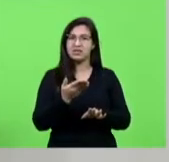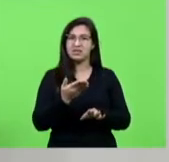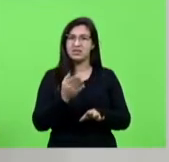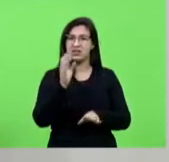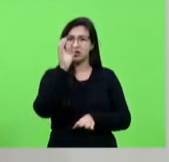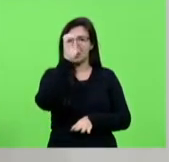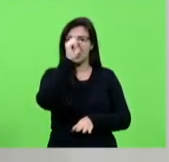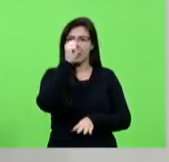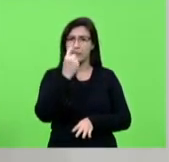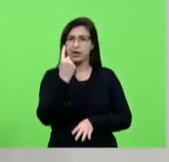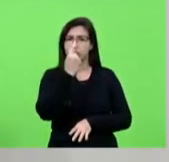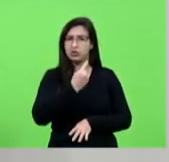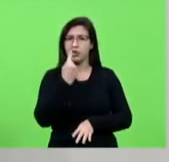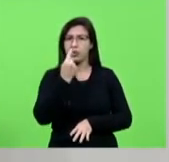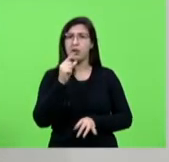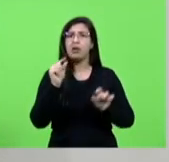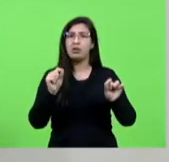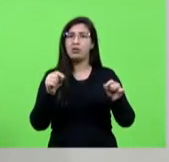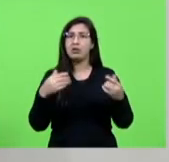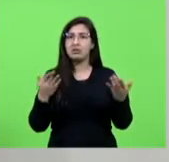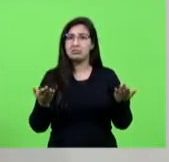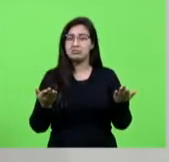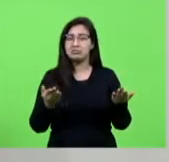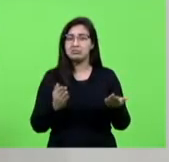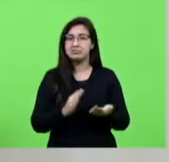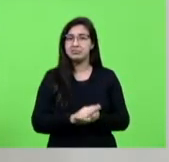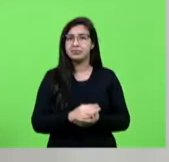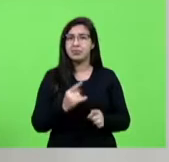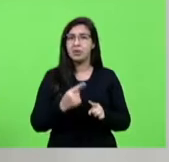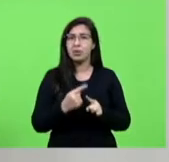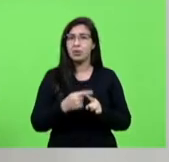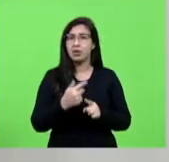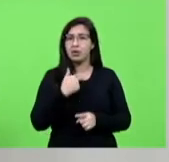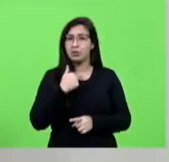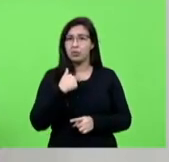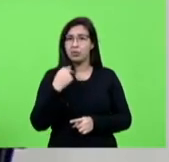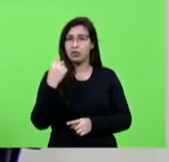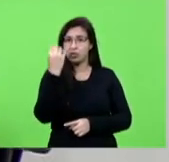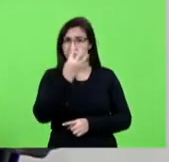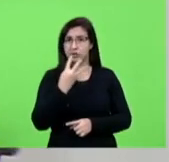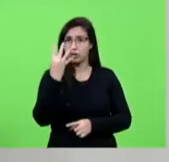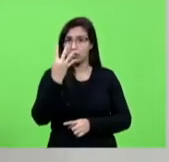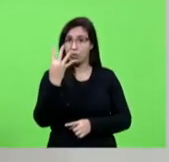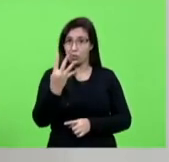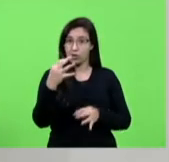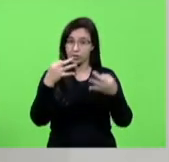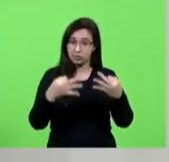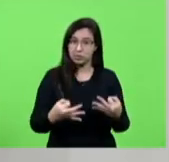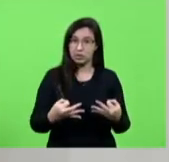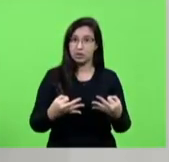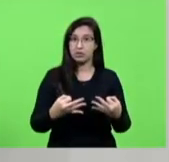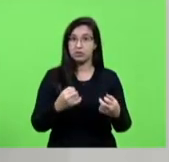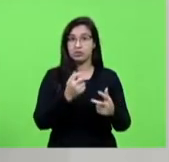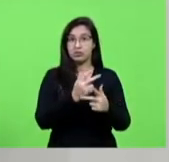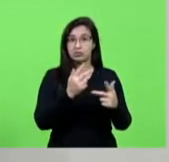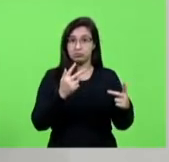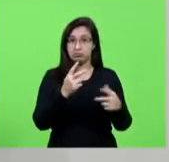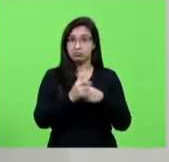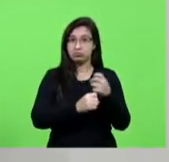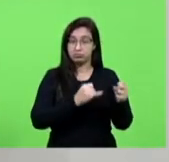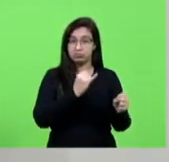dia? E por que que não pode ser às 4? Online. Uma hora por